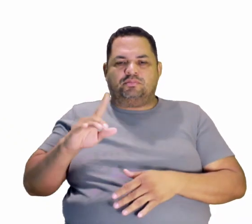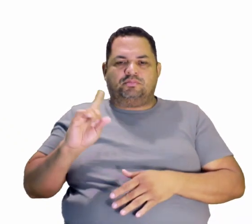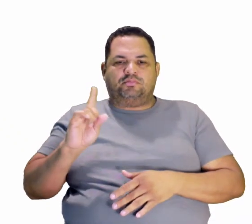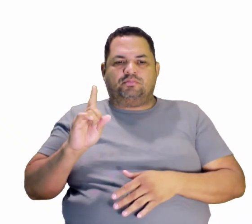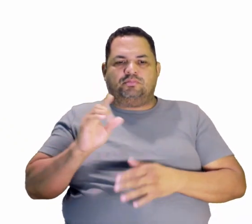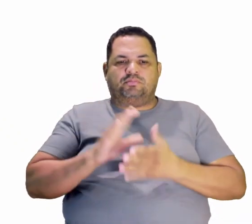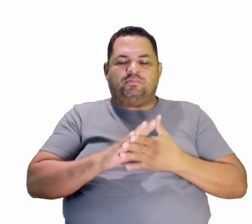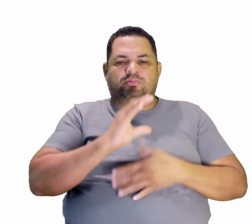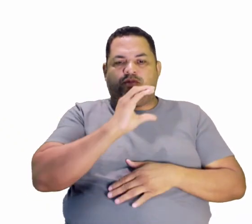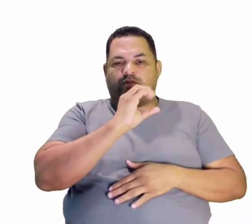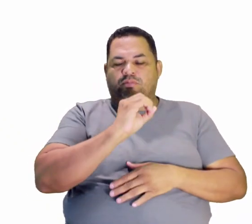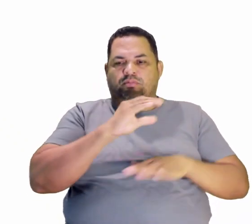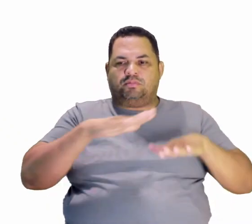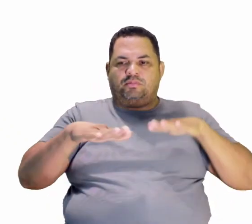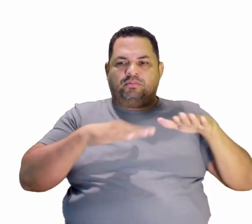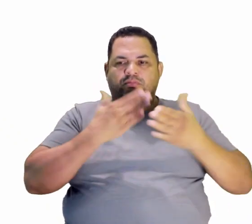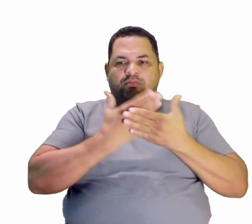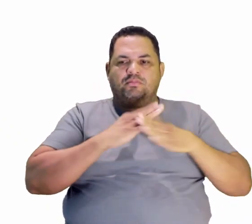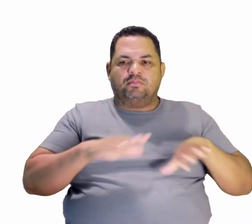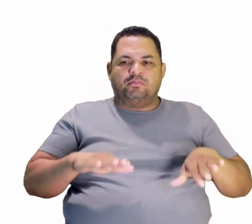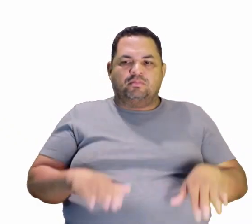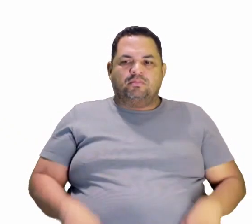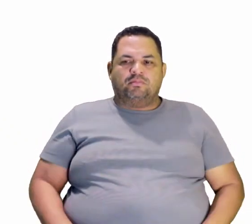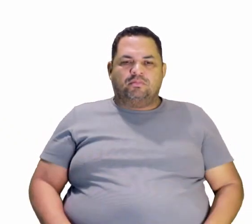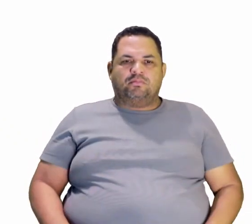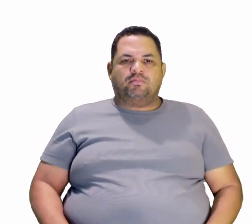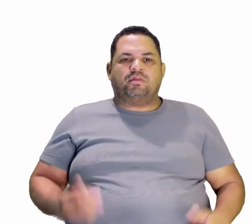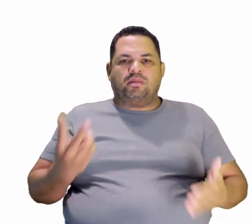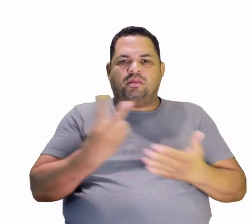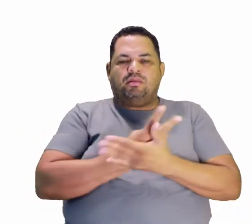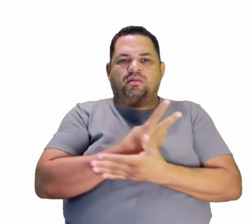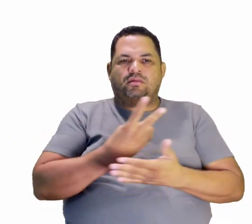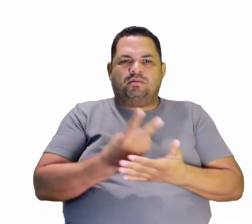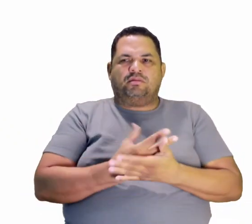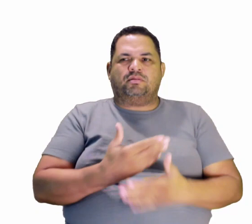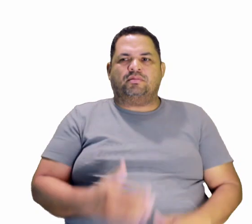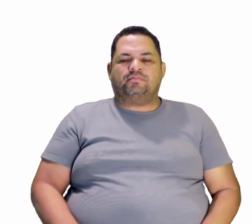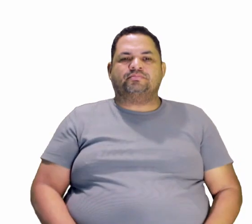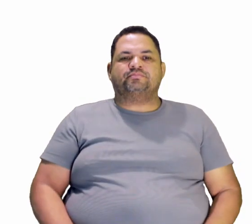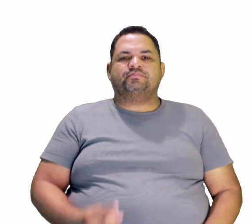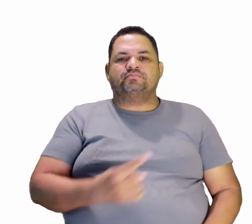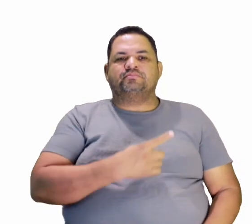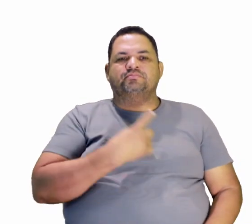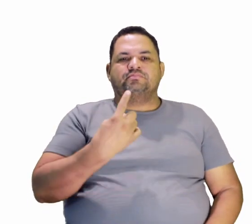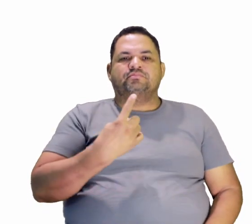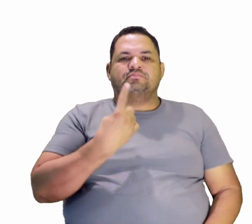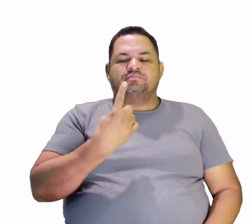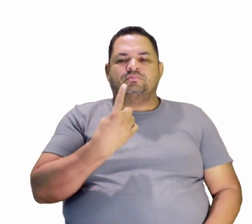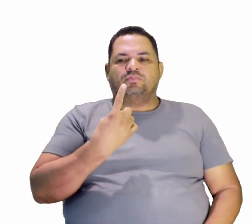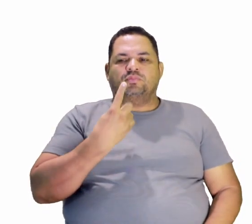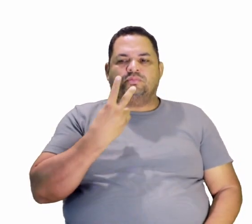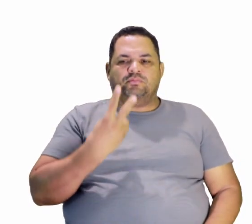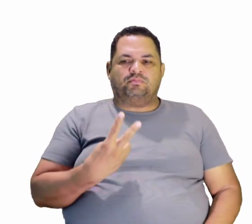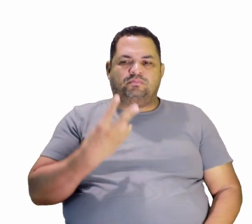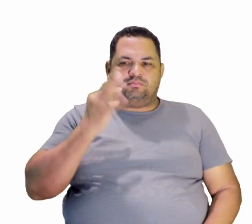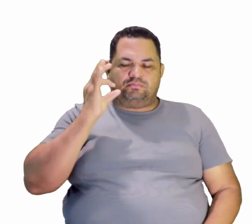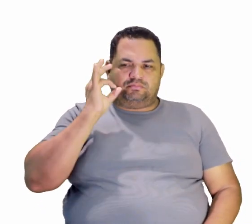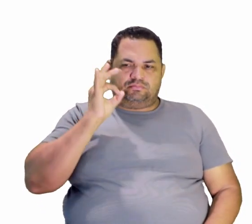senão o movimento acaba. Então, ela é falsa. Então, nós temos apenas 1 e 2